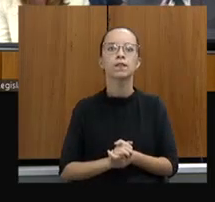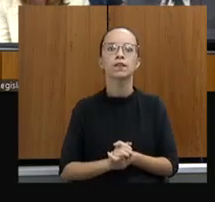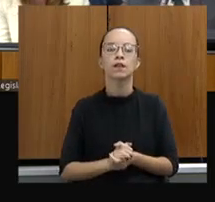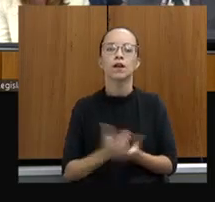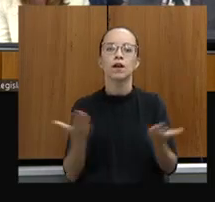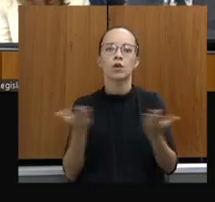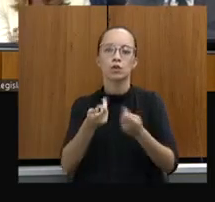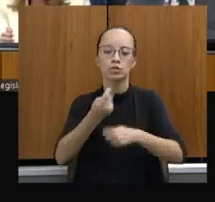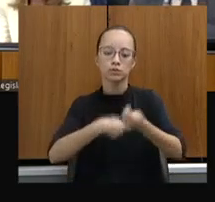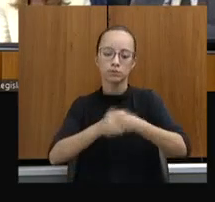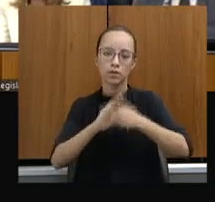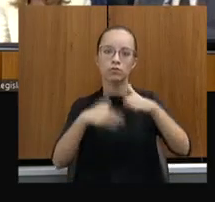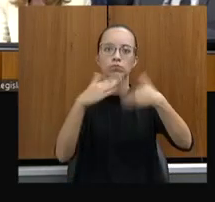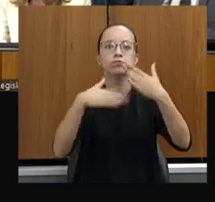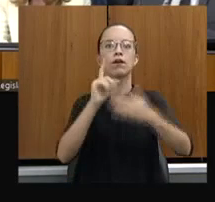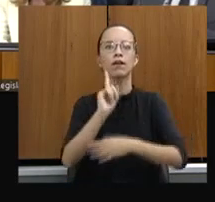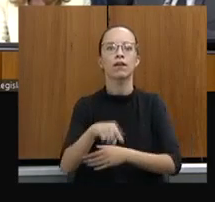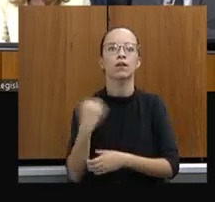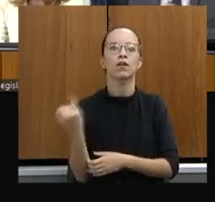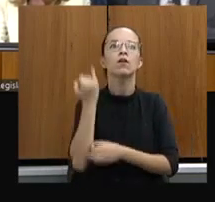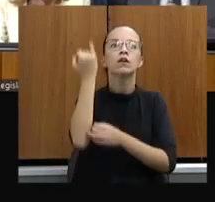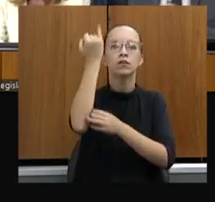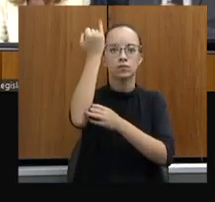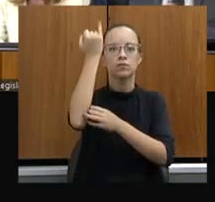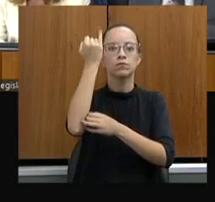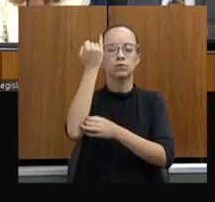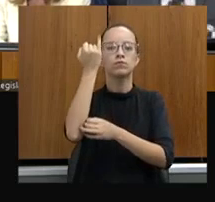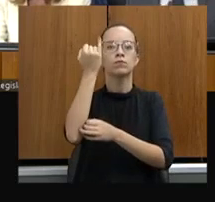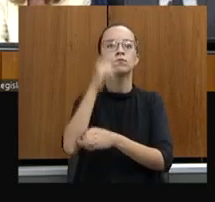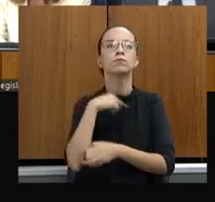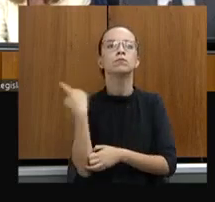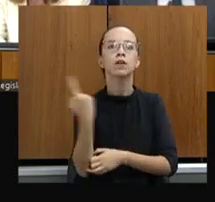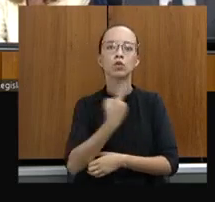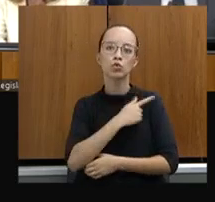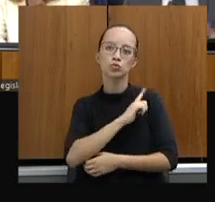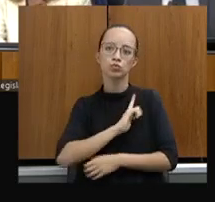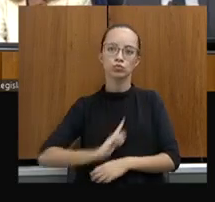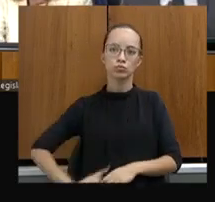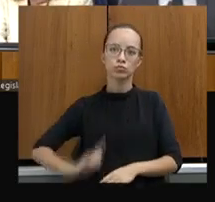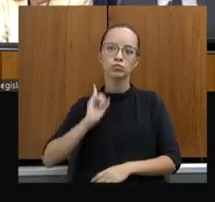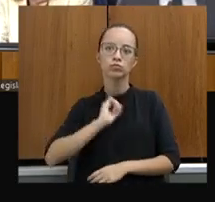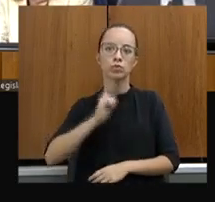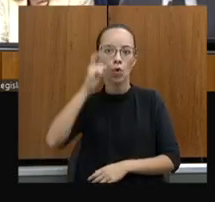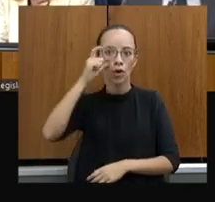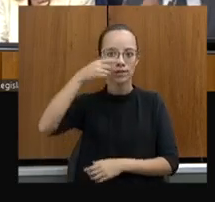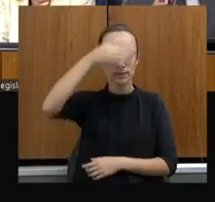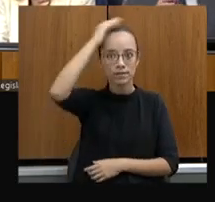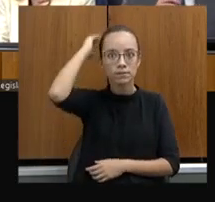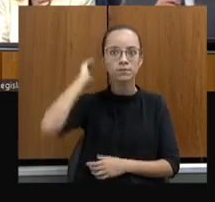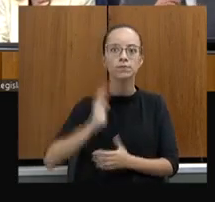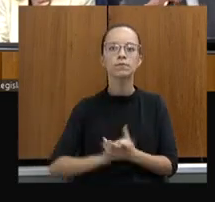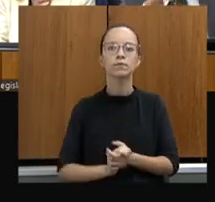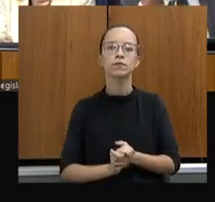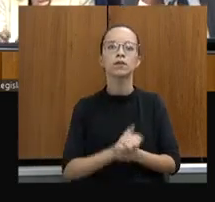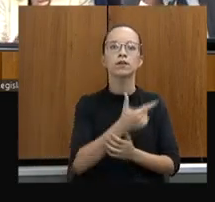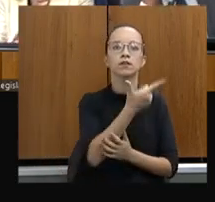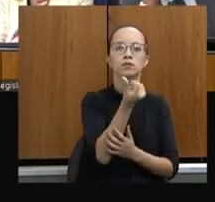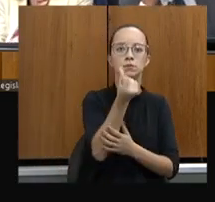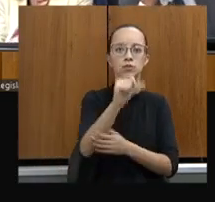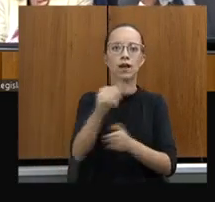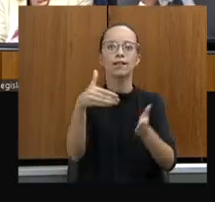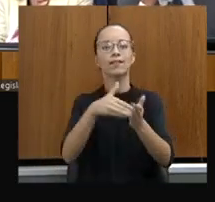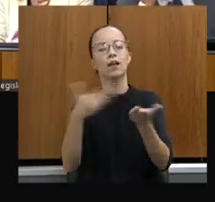econômico que é um eixo muito importante para o nosso governo de Minas para o nosso Governador Romeu Zema de 2019